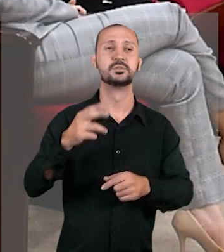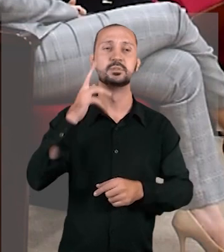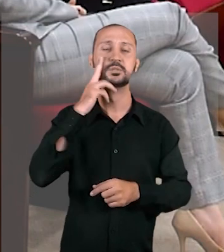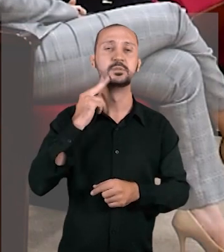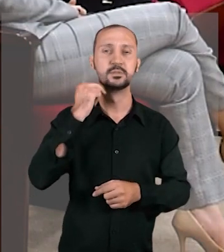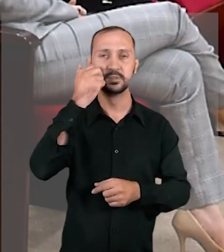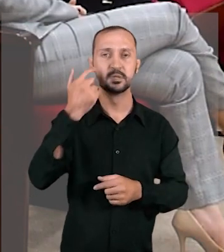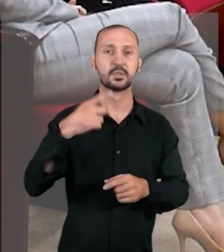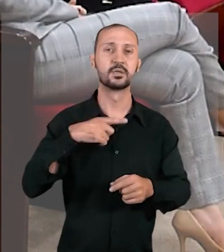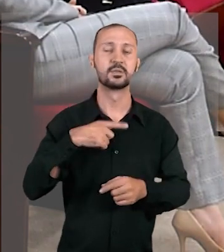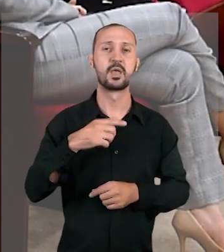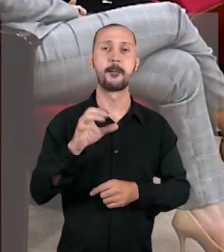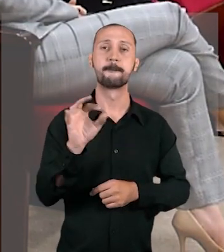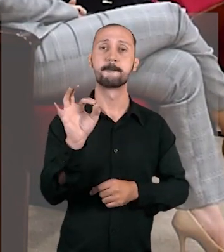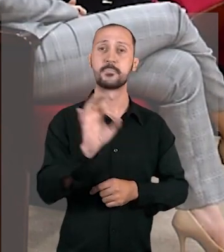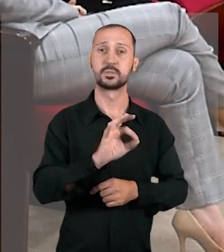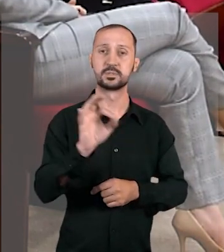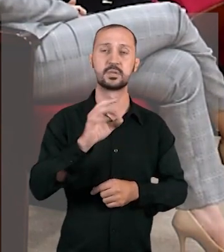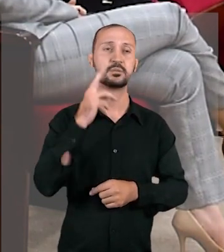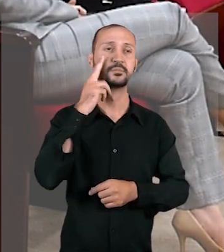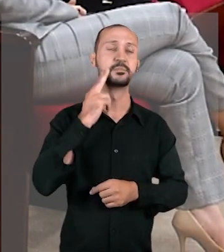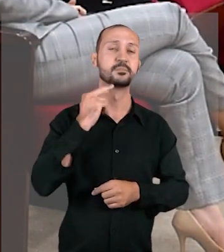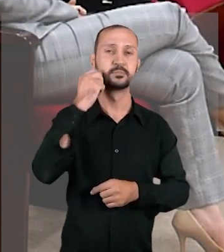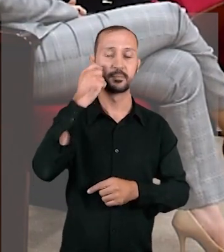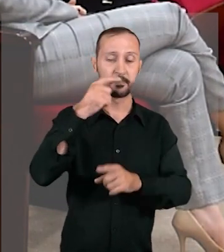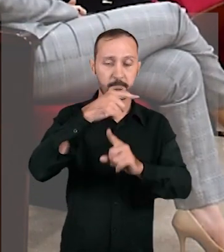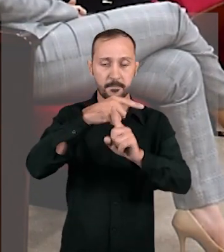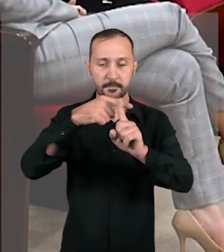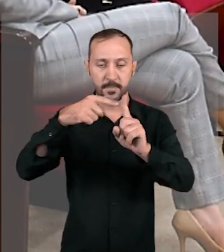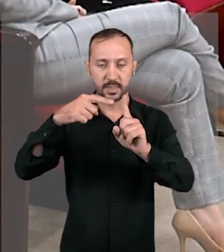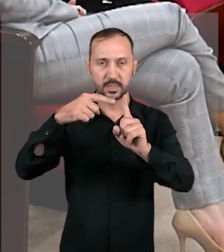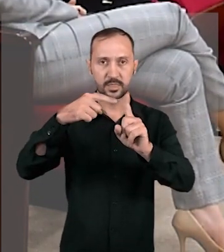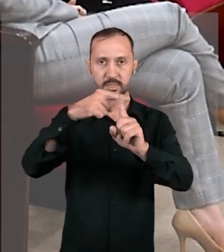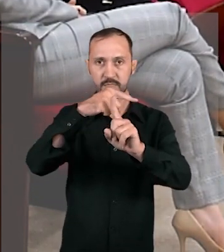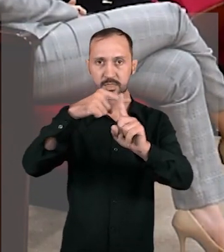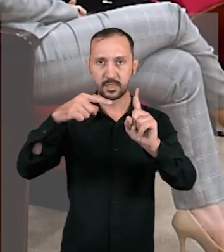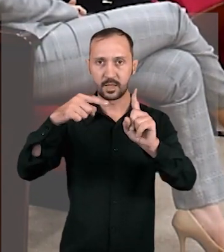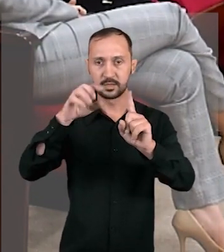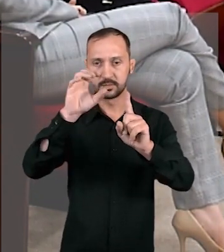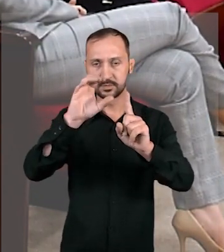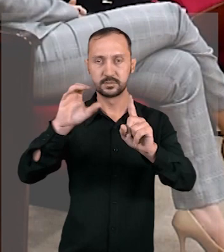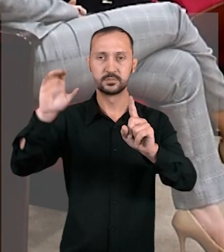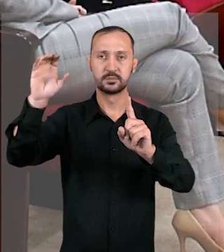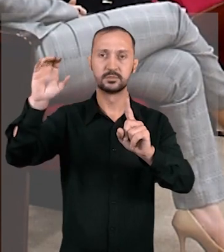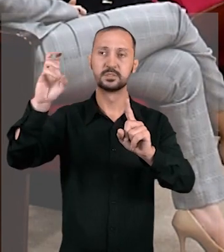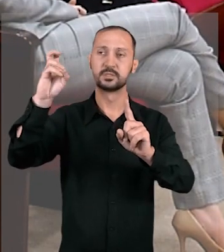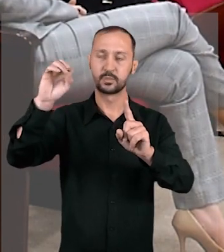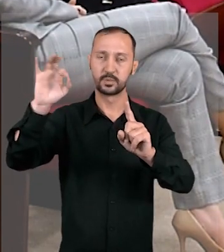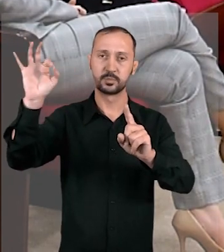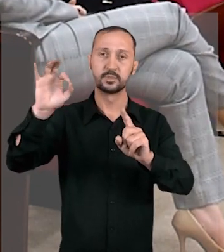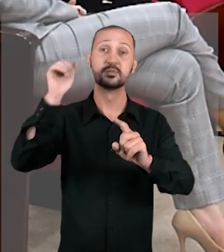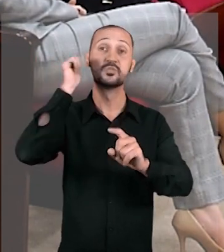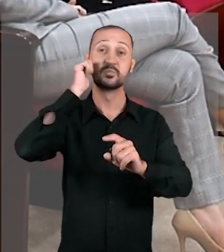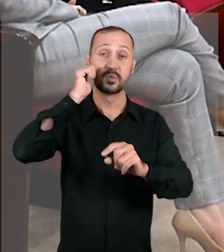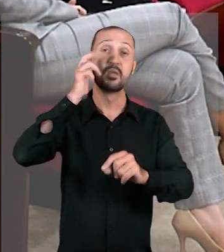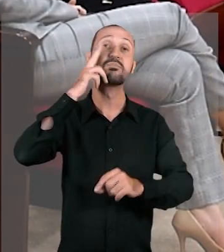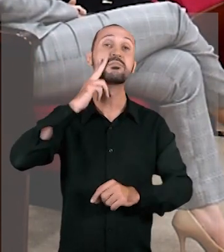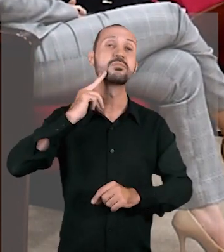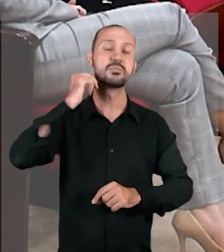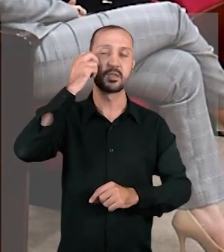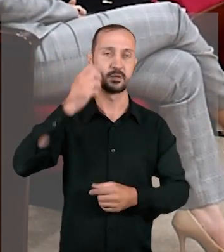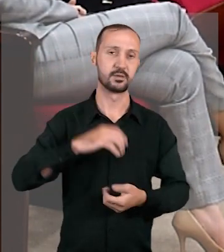de que, nas cotas femininas, metade sejam direcionadas a candidatas negras.